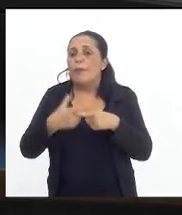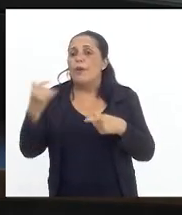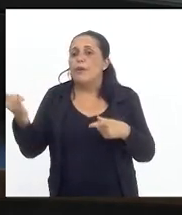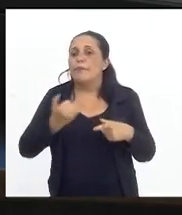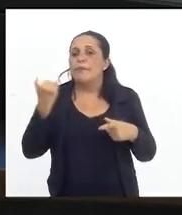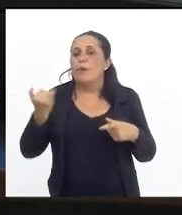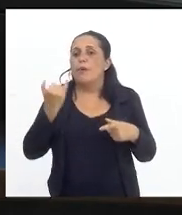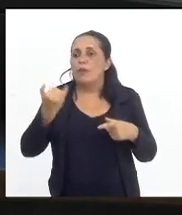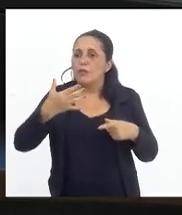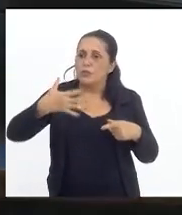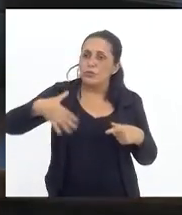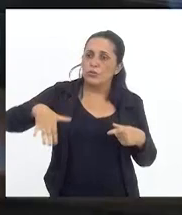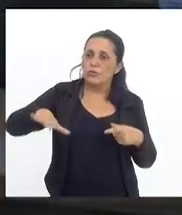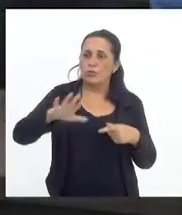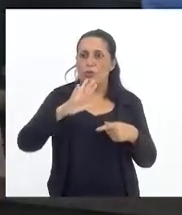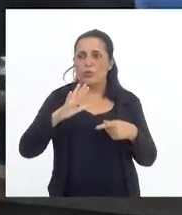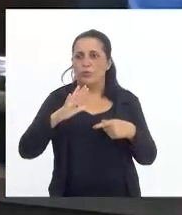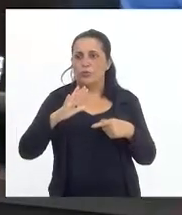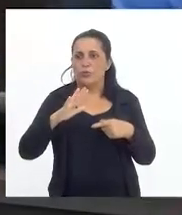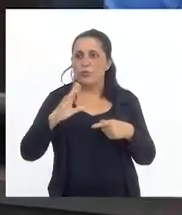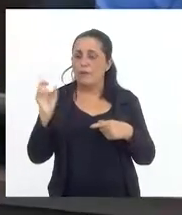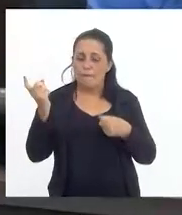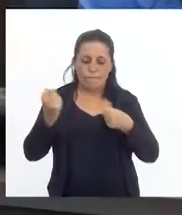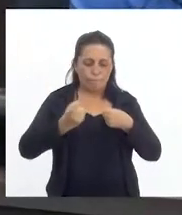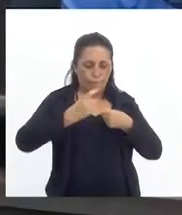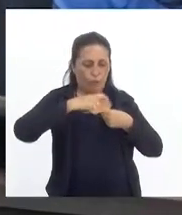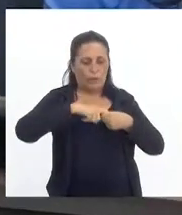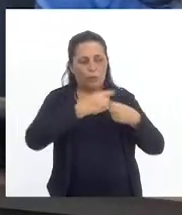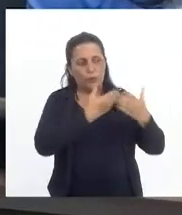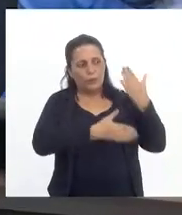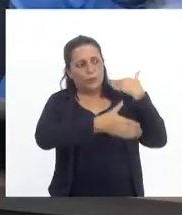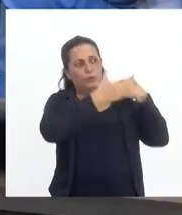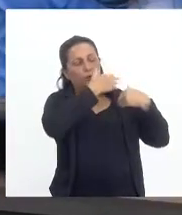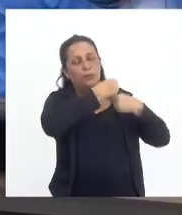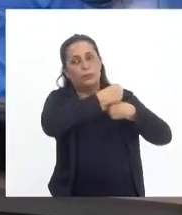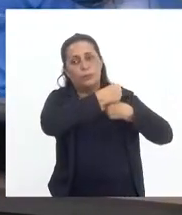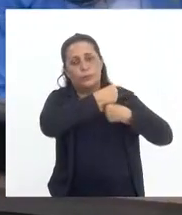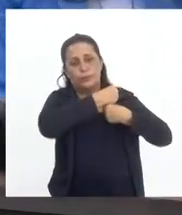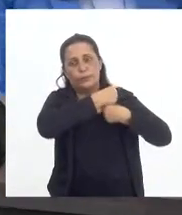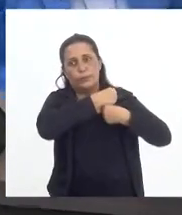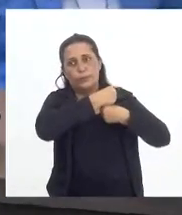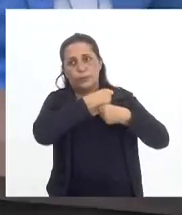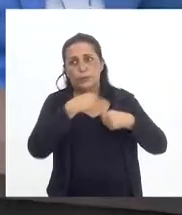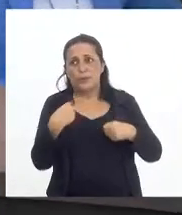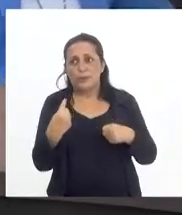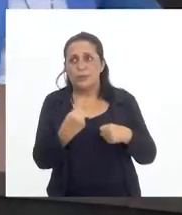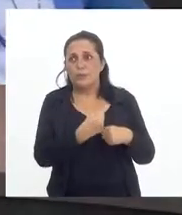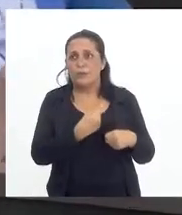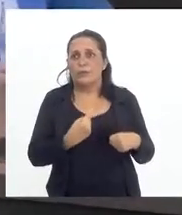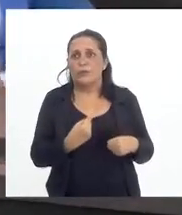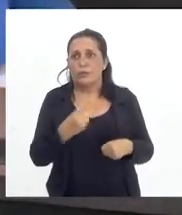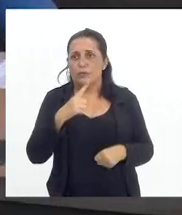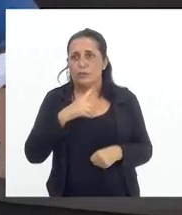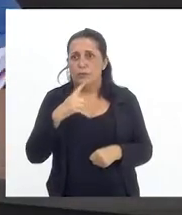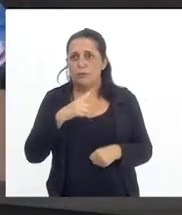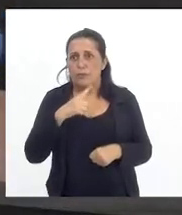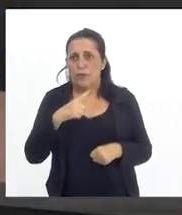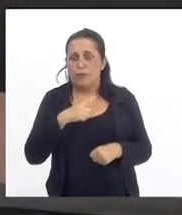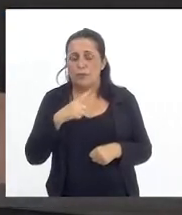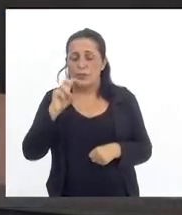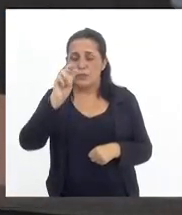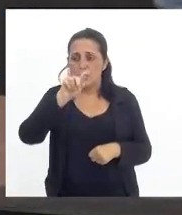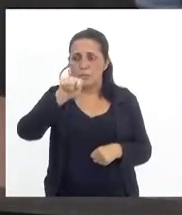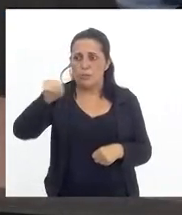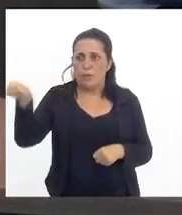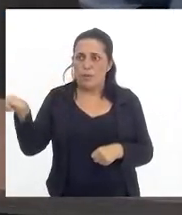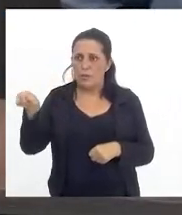importante que nós não retornemos aquele ano fatídico em que tivemos 15